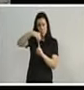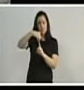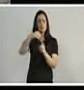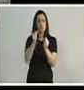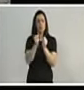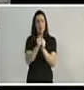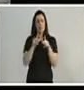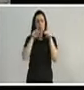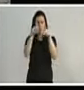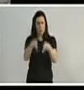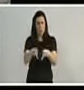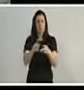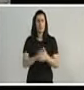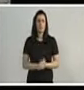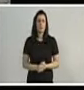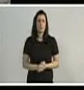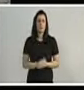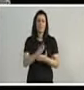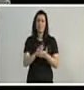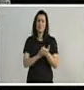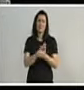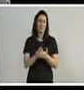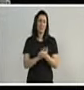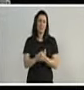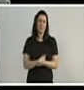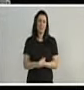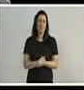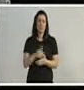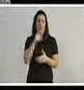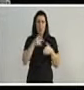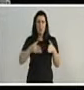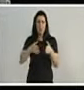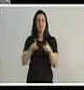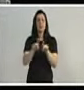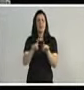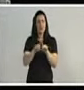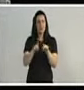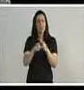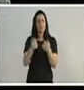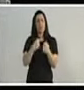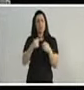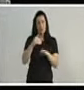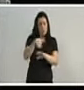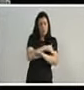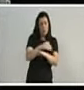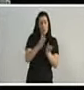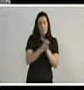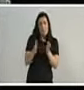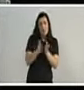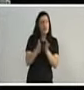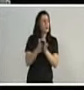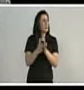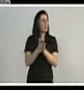próximo à ponte obras da rua emil vehmuth não tem nenhum abrigo no momento do ribeirão exibe também ontem determinado trecho da rua temos apenas a estaca